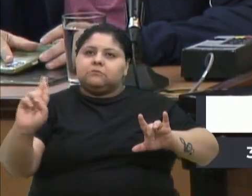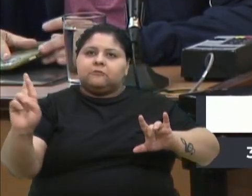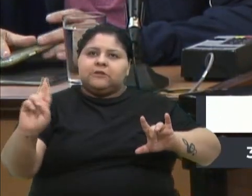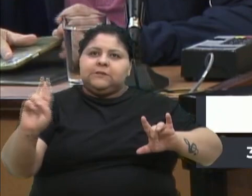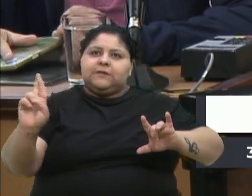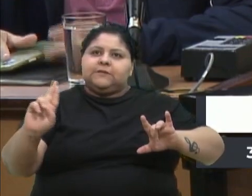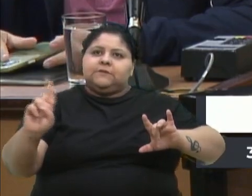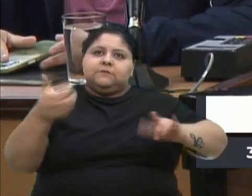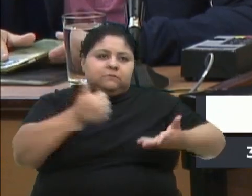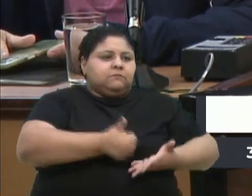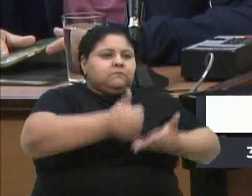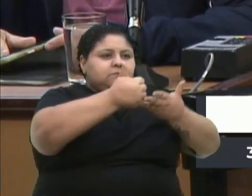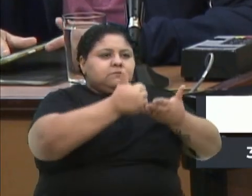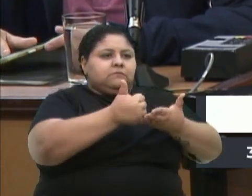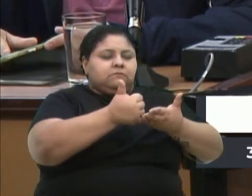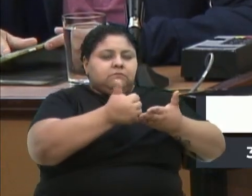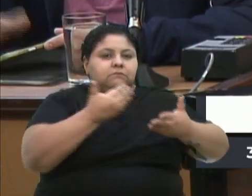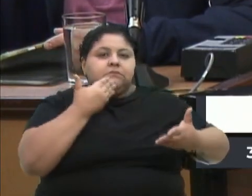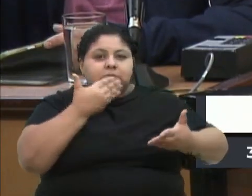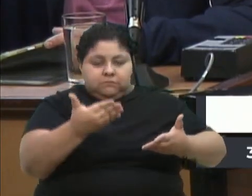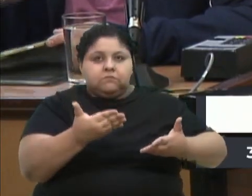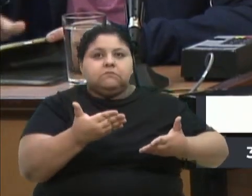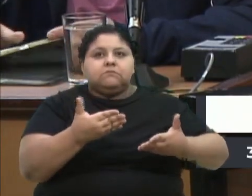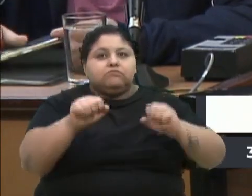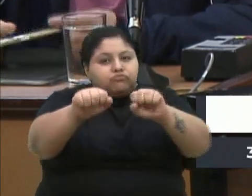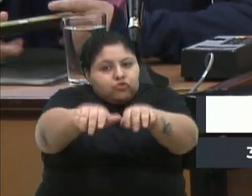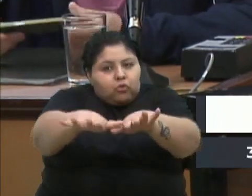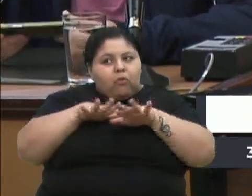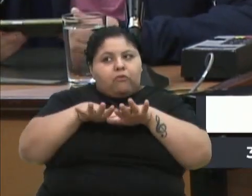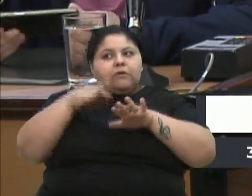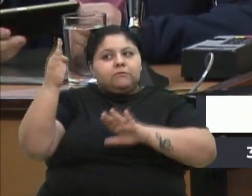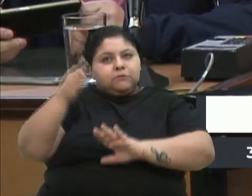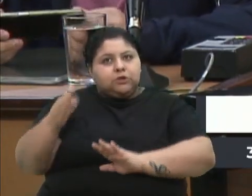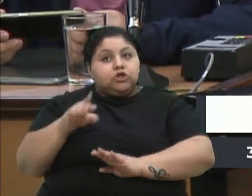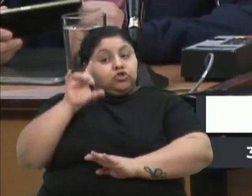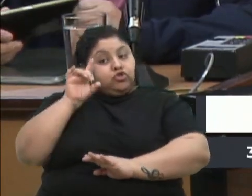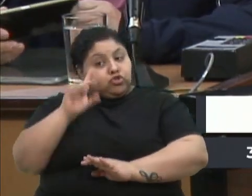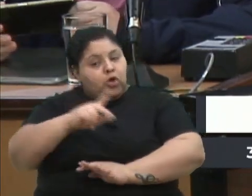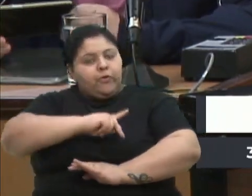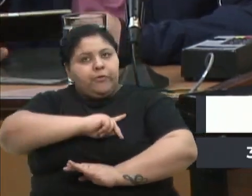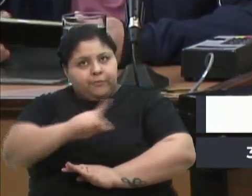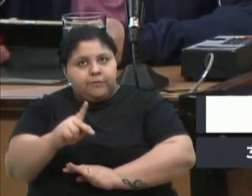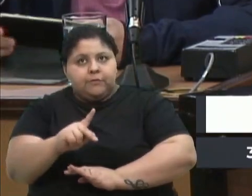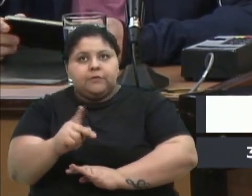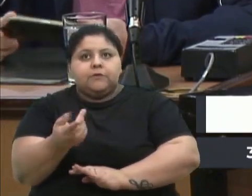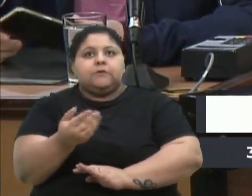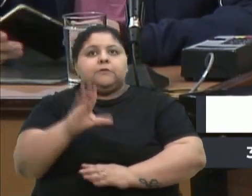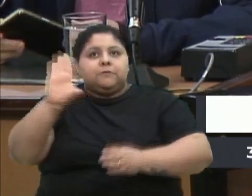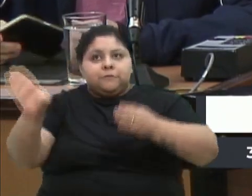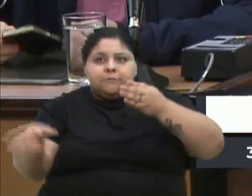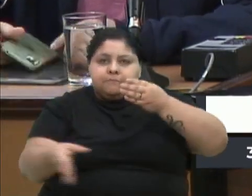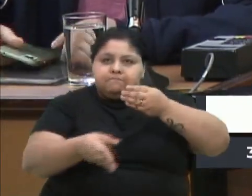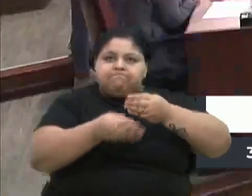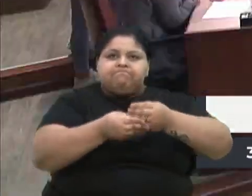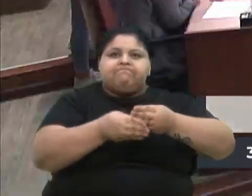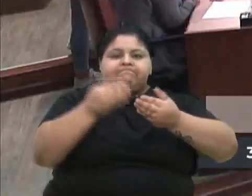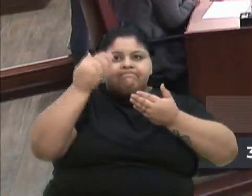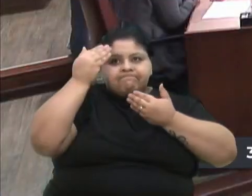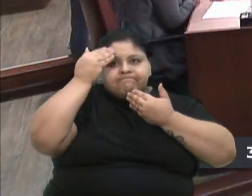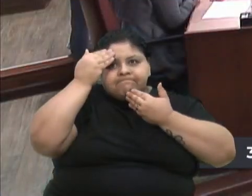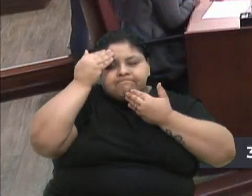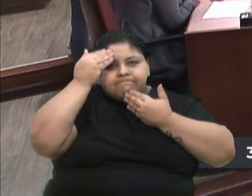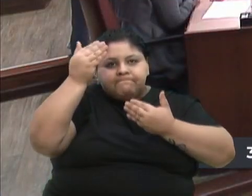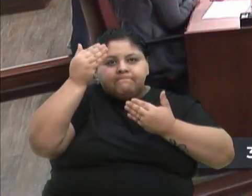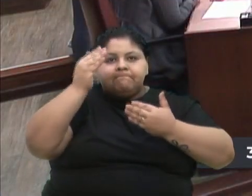o apoio que estamos pedindo do Congresso Nacional. Seria isso, senhor presidente. Vereador. Peço sua parte, vereador. Obrigado,